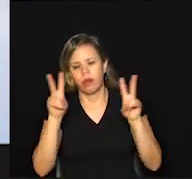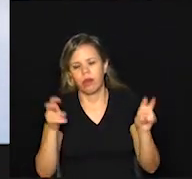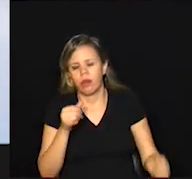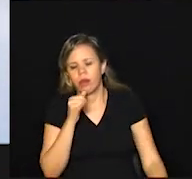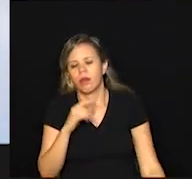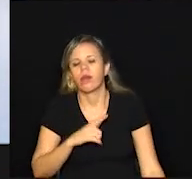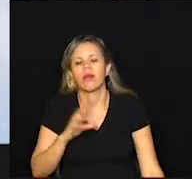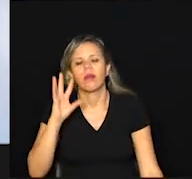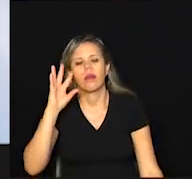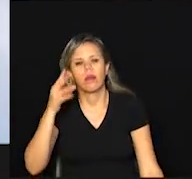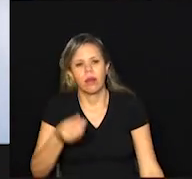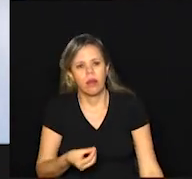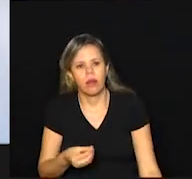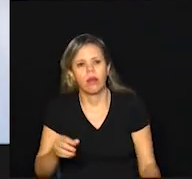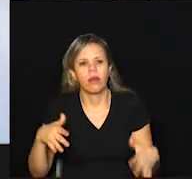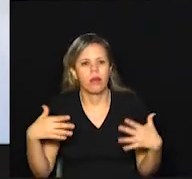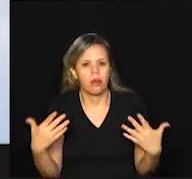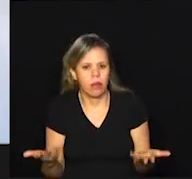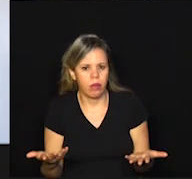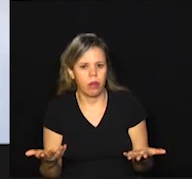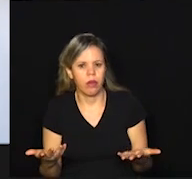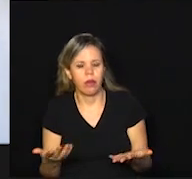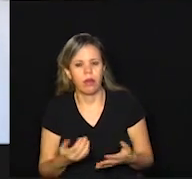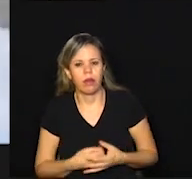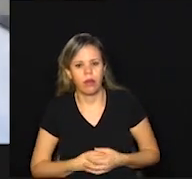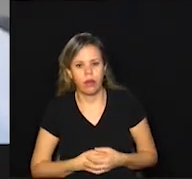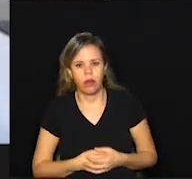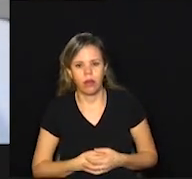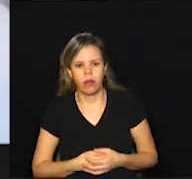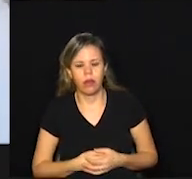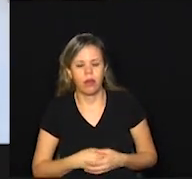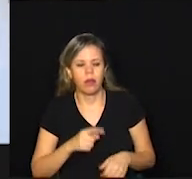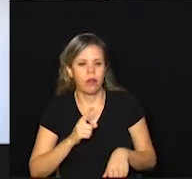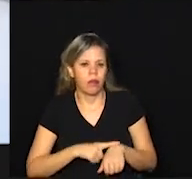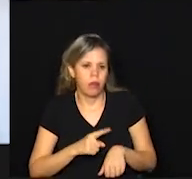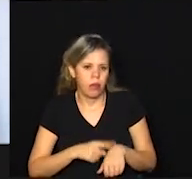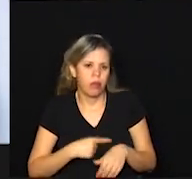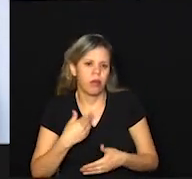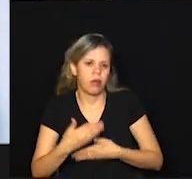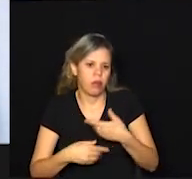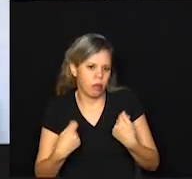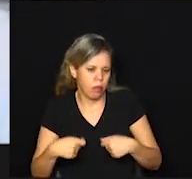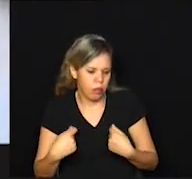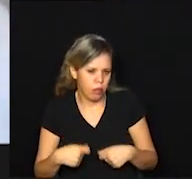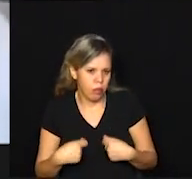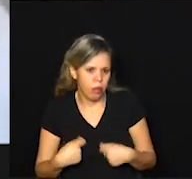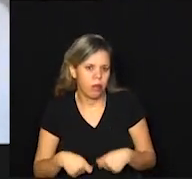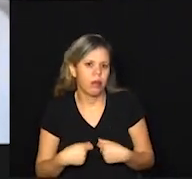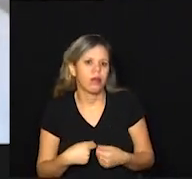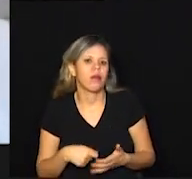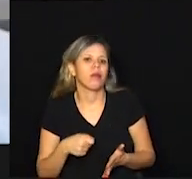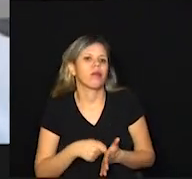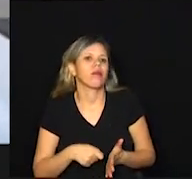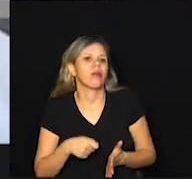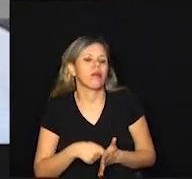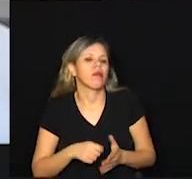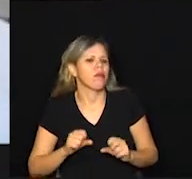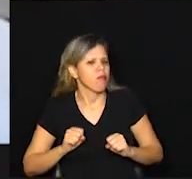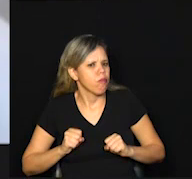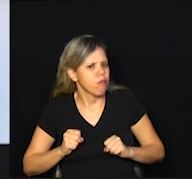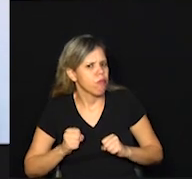a gente tem que entender Quais são os momentos que a gente necessita de está